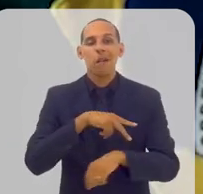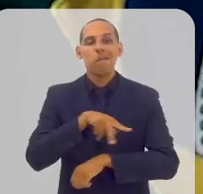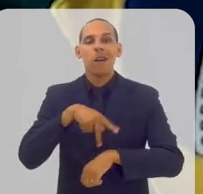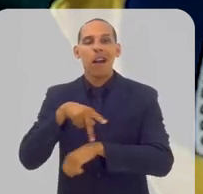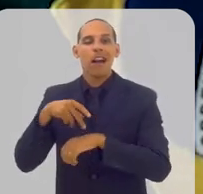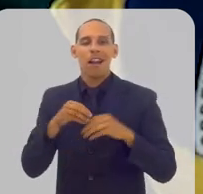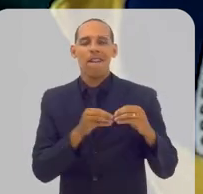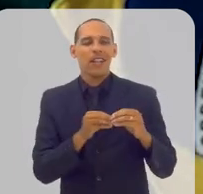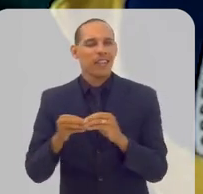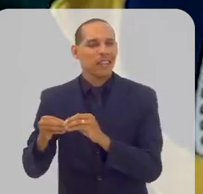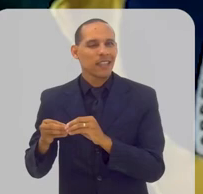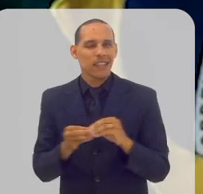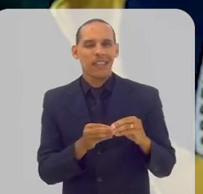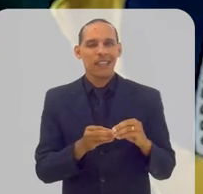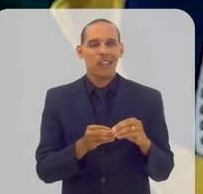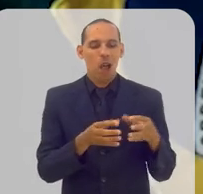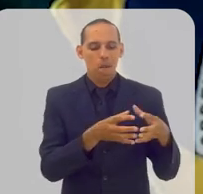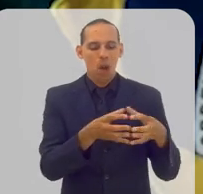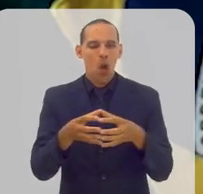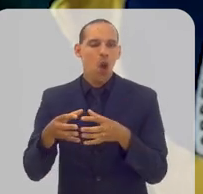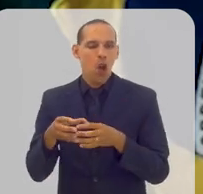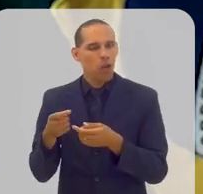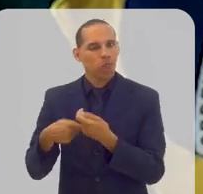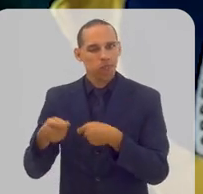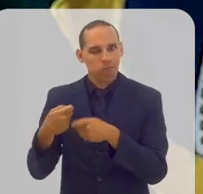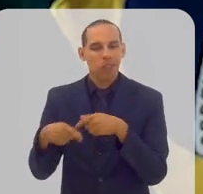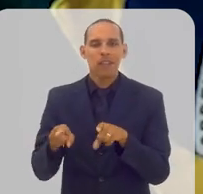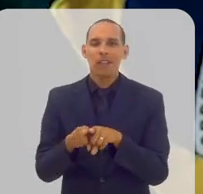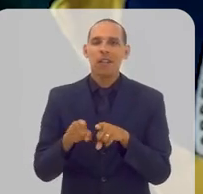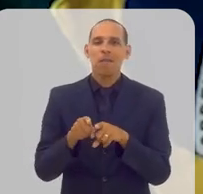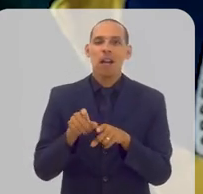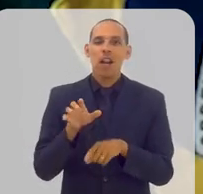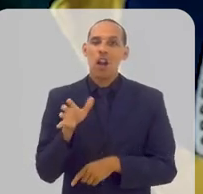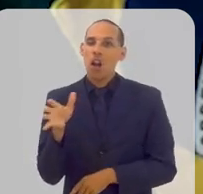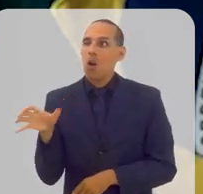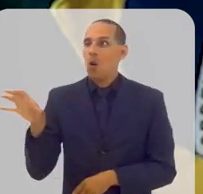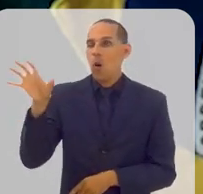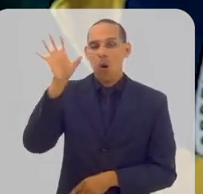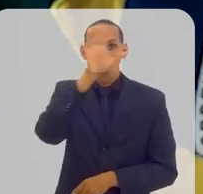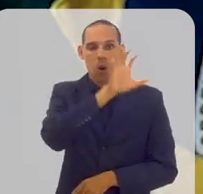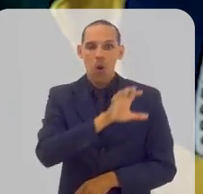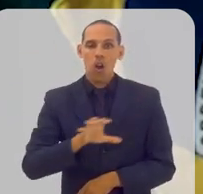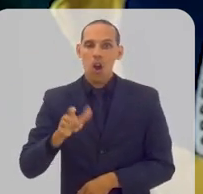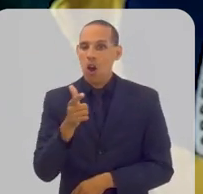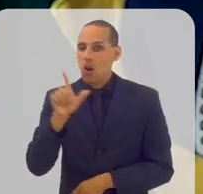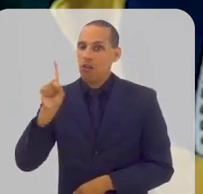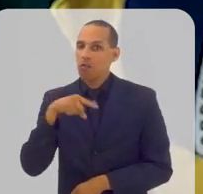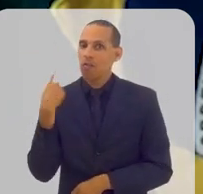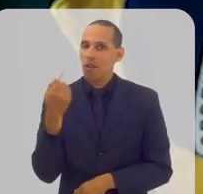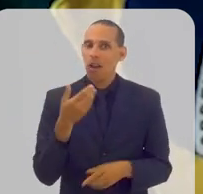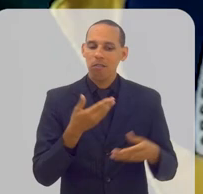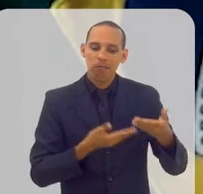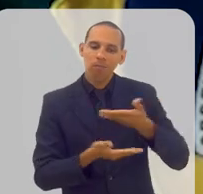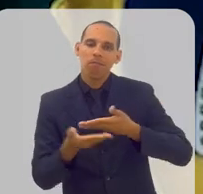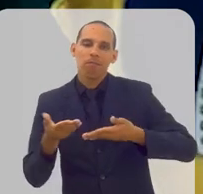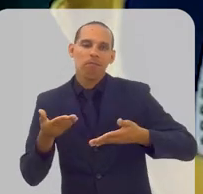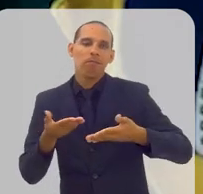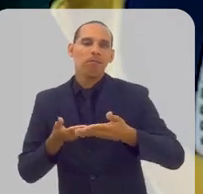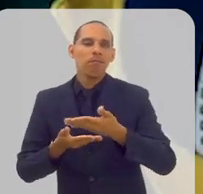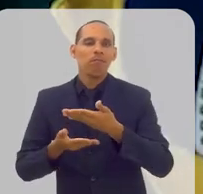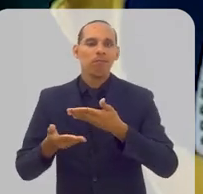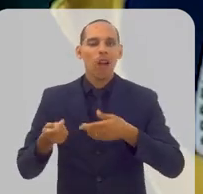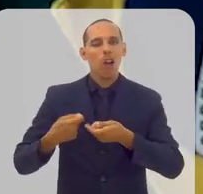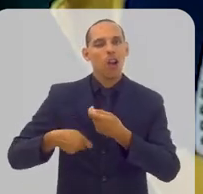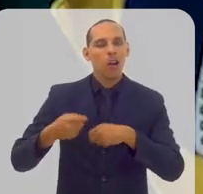vizinhos, blocos econômicos e aos demais continentes com os quais mantemos um bom nível